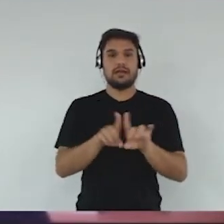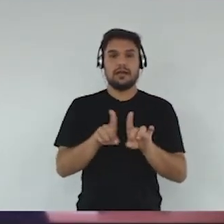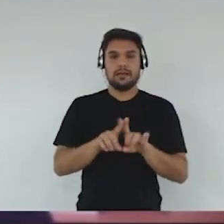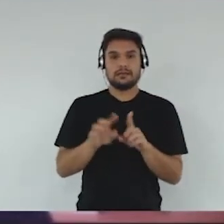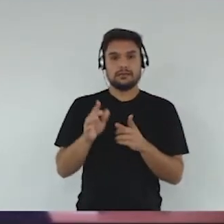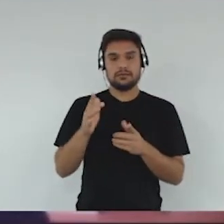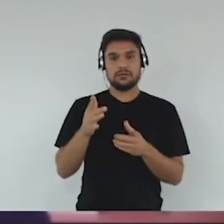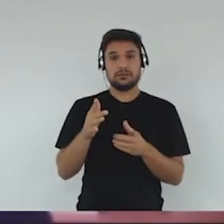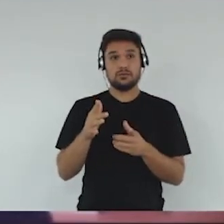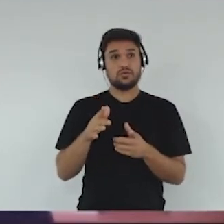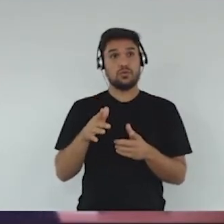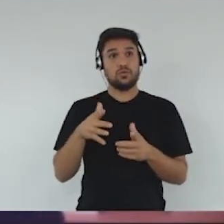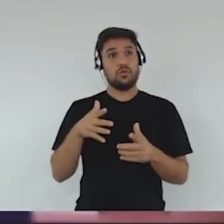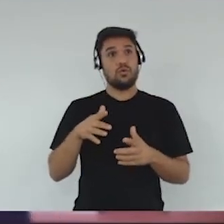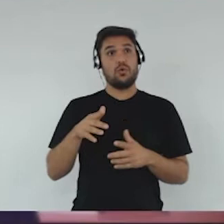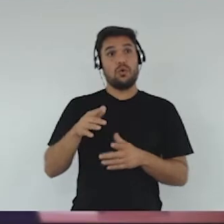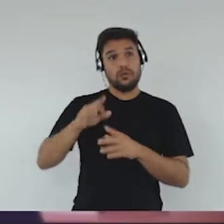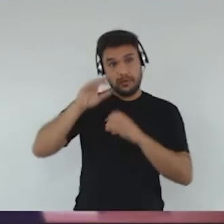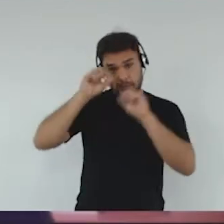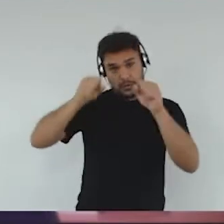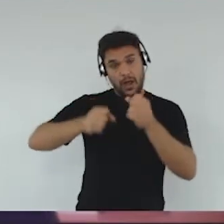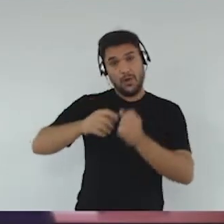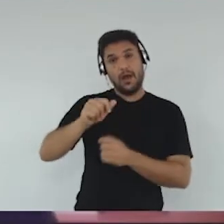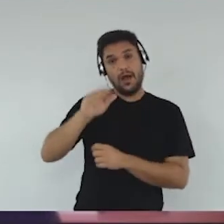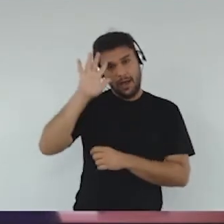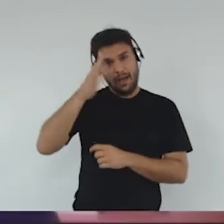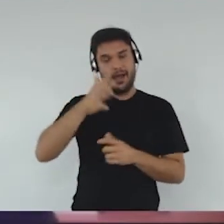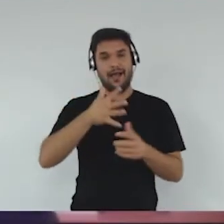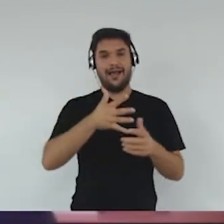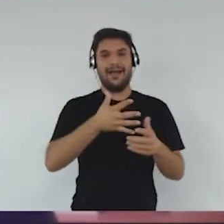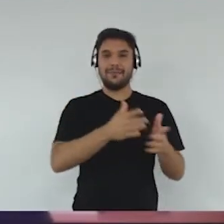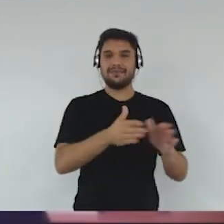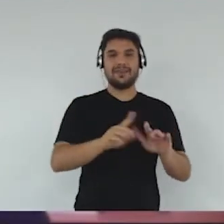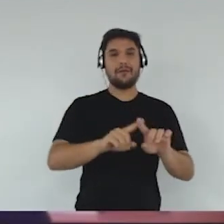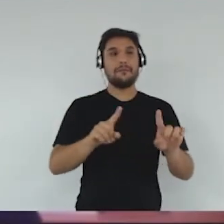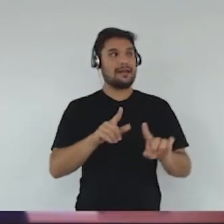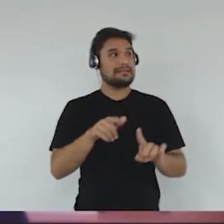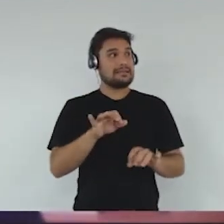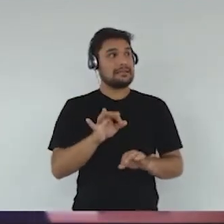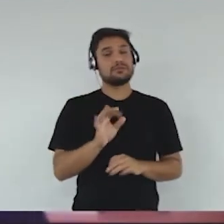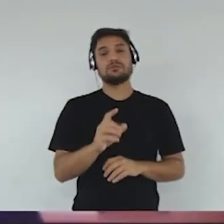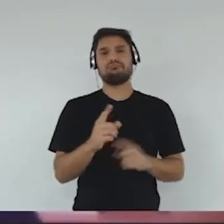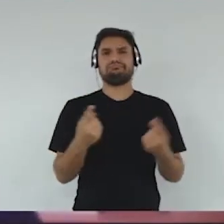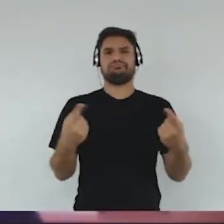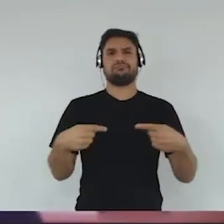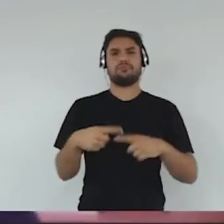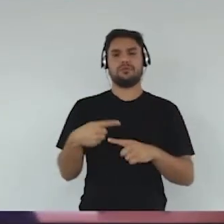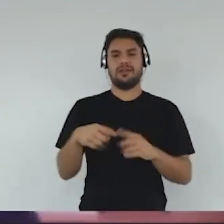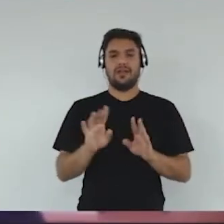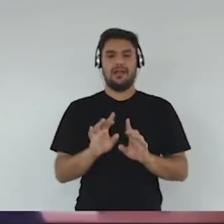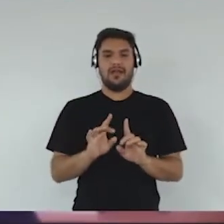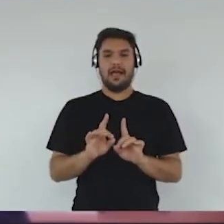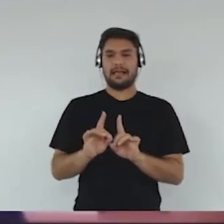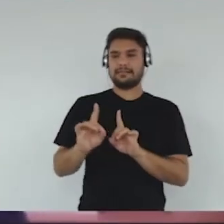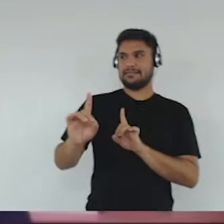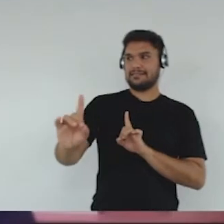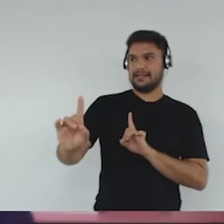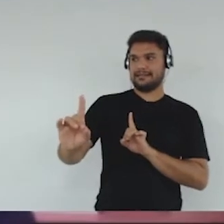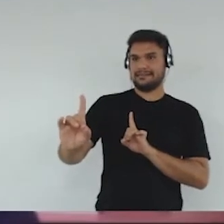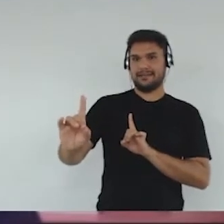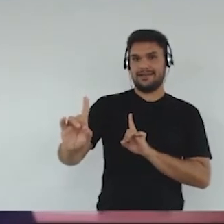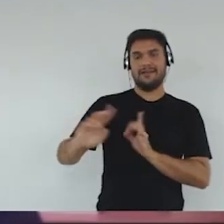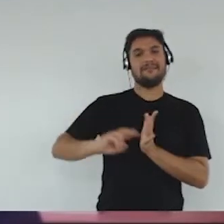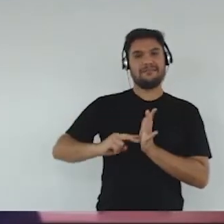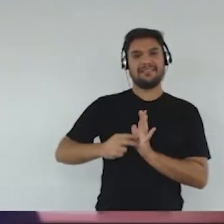personagens e o Tribunal Arbitral, o que não deixa de ser uma contradição surreal, porque a distância física aproximou,